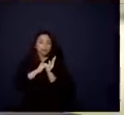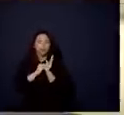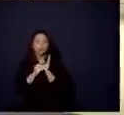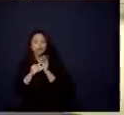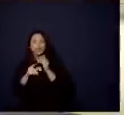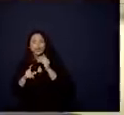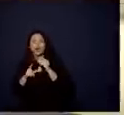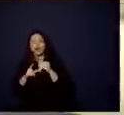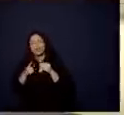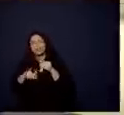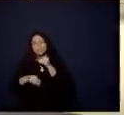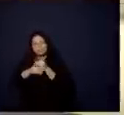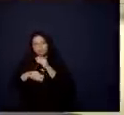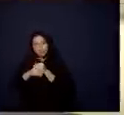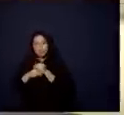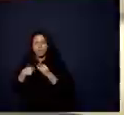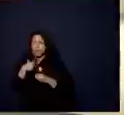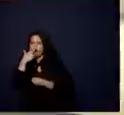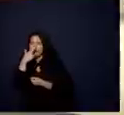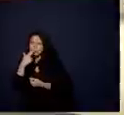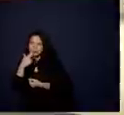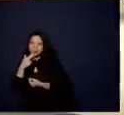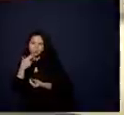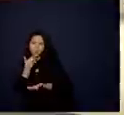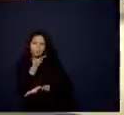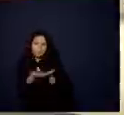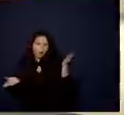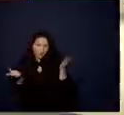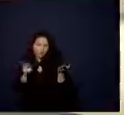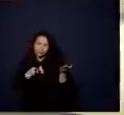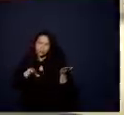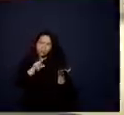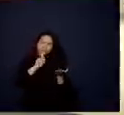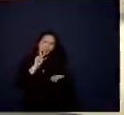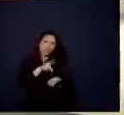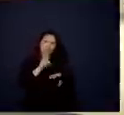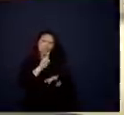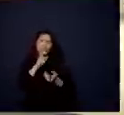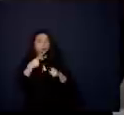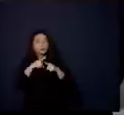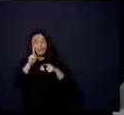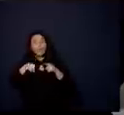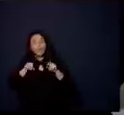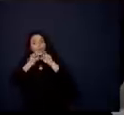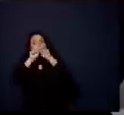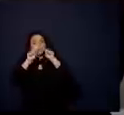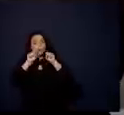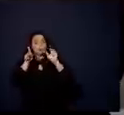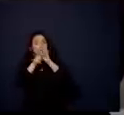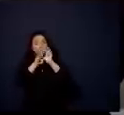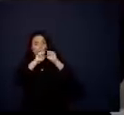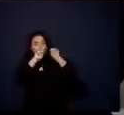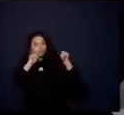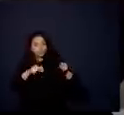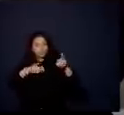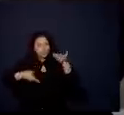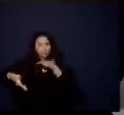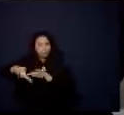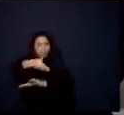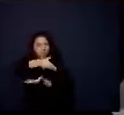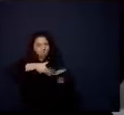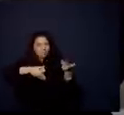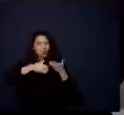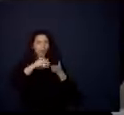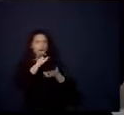e eu acho que isso não é verdade porque na verdade é um sistema cooperativo mas assim cada um vai ter exatamente a sua mesma parcela de